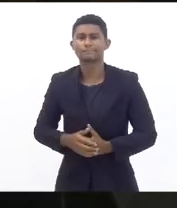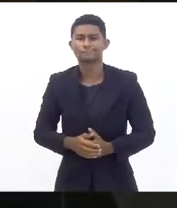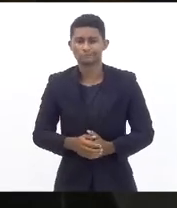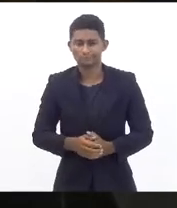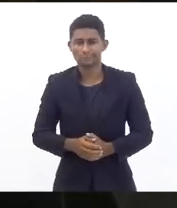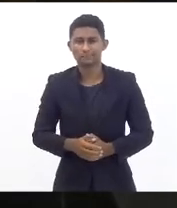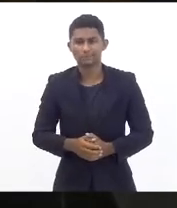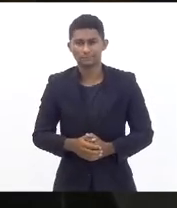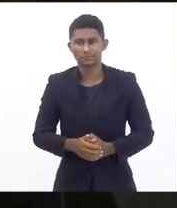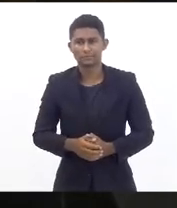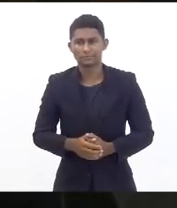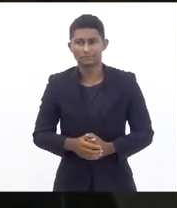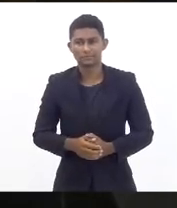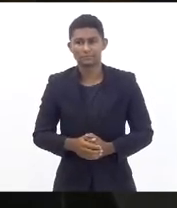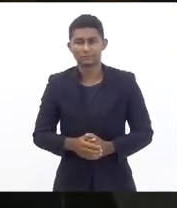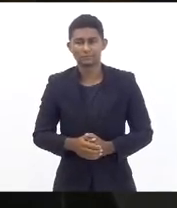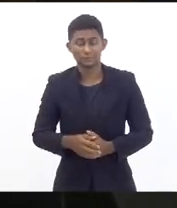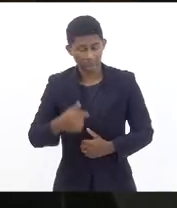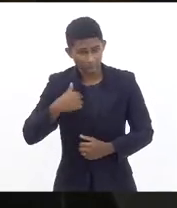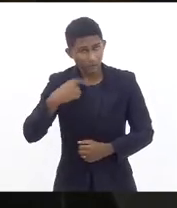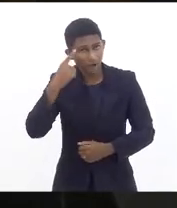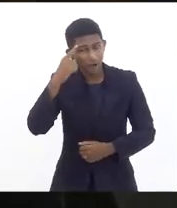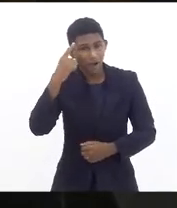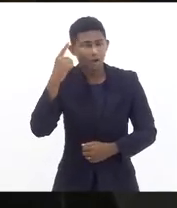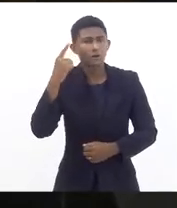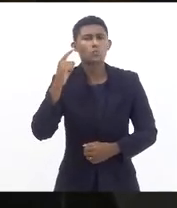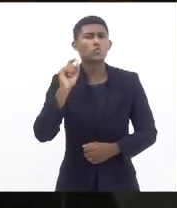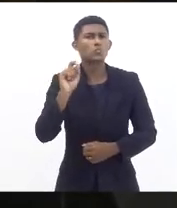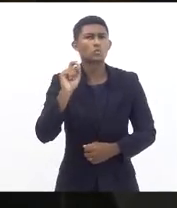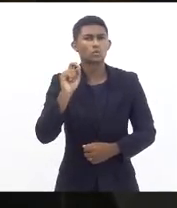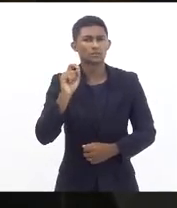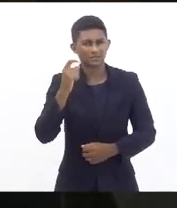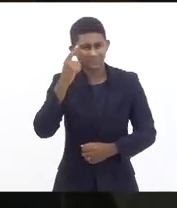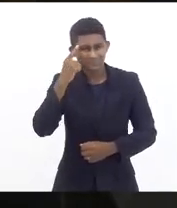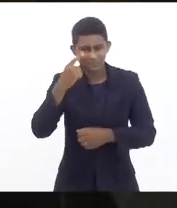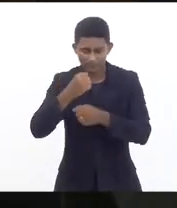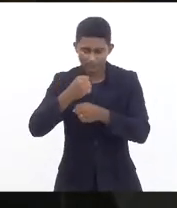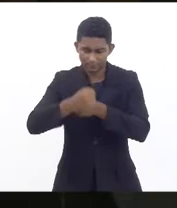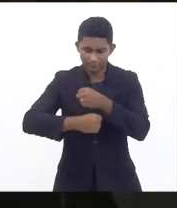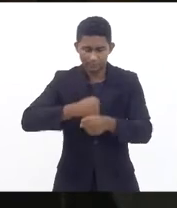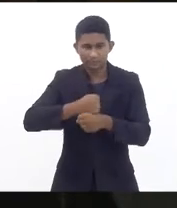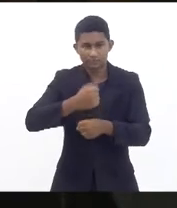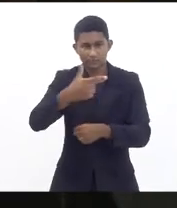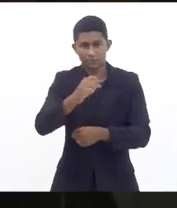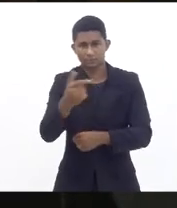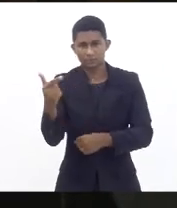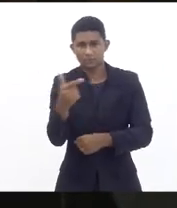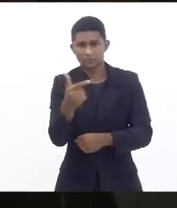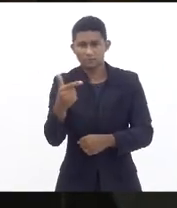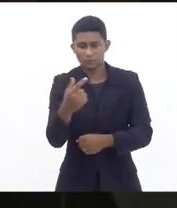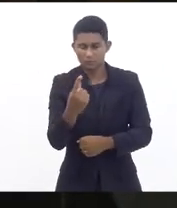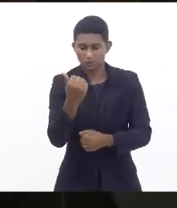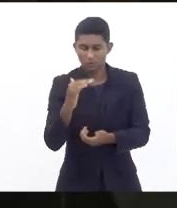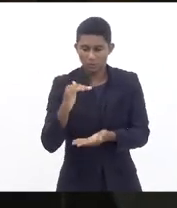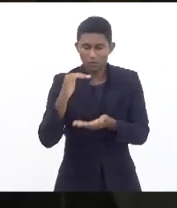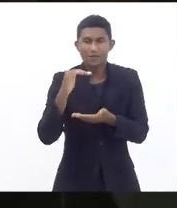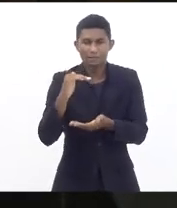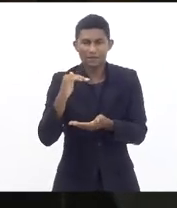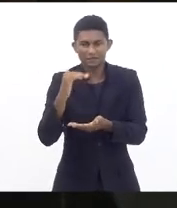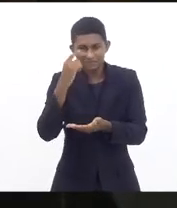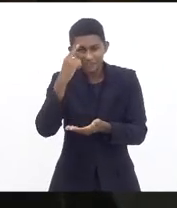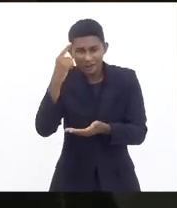Tados Cambulhões, me lembro que no orçamento de 22, nas previsões